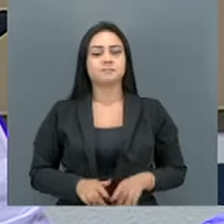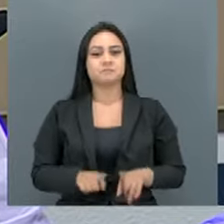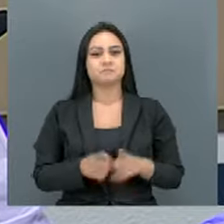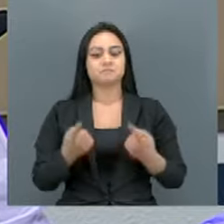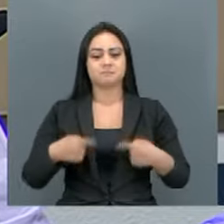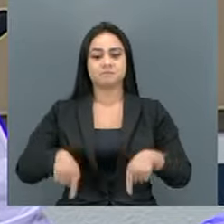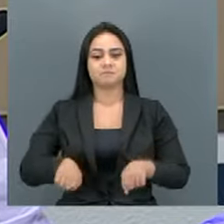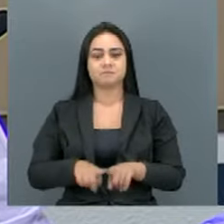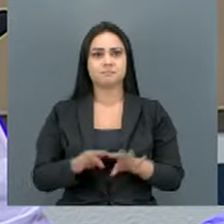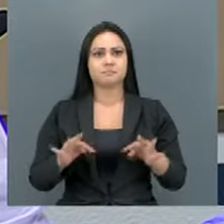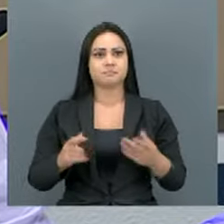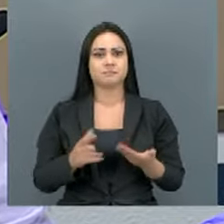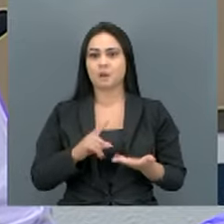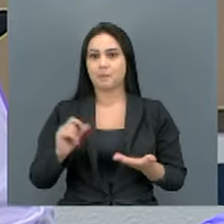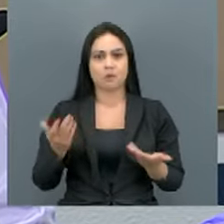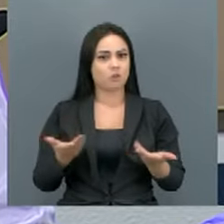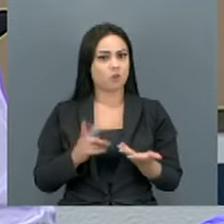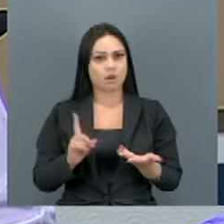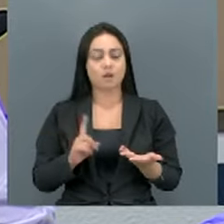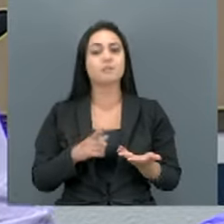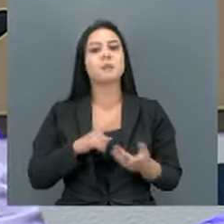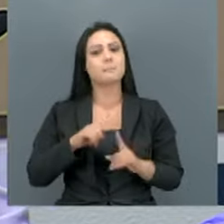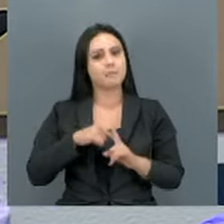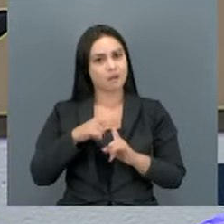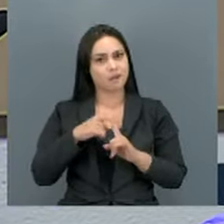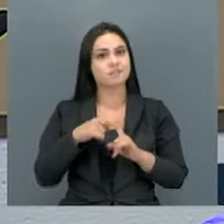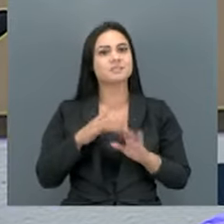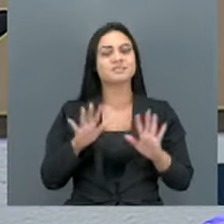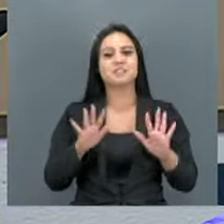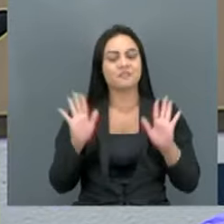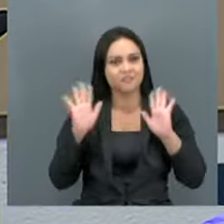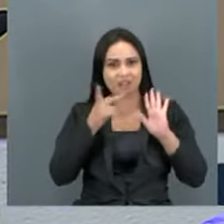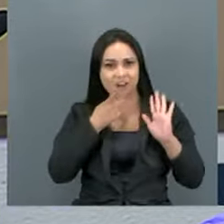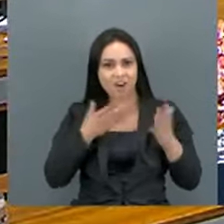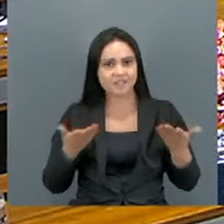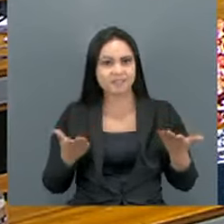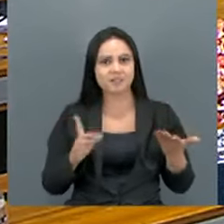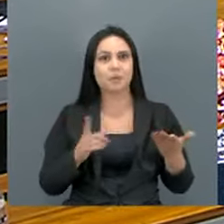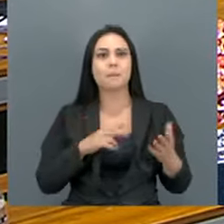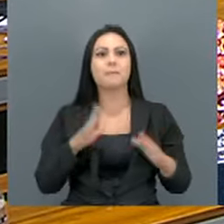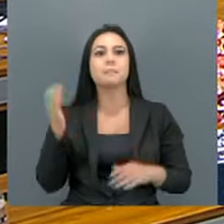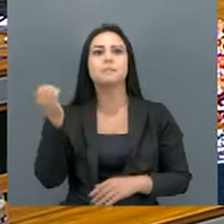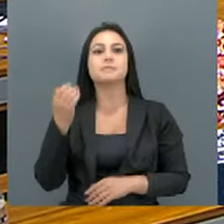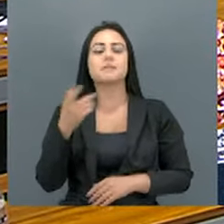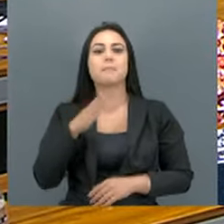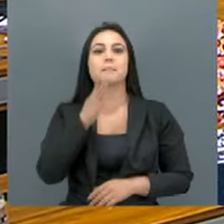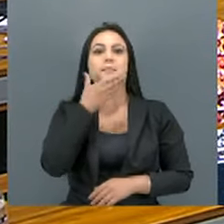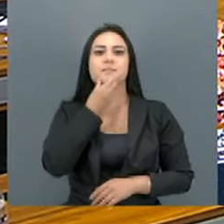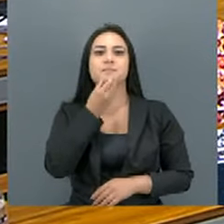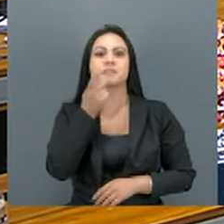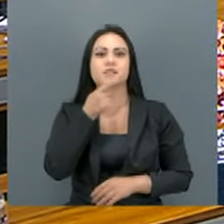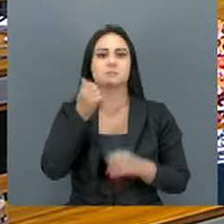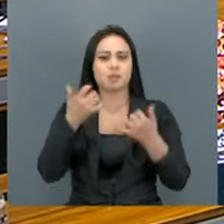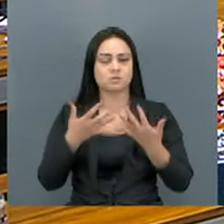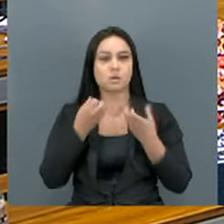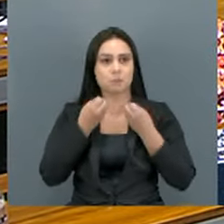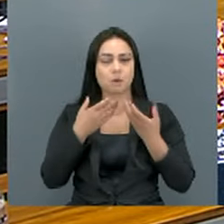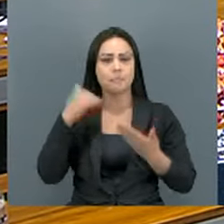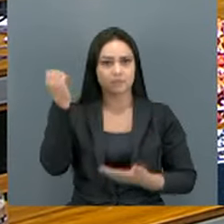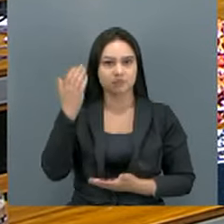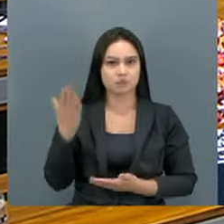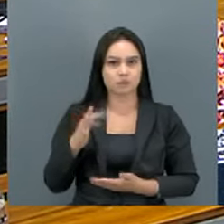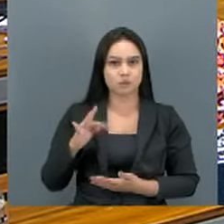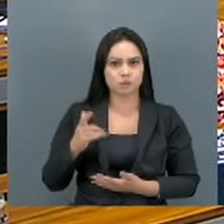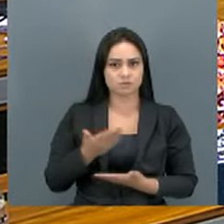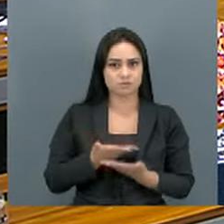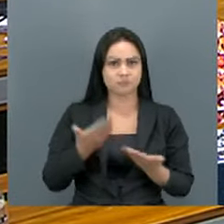Nossos companheiros... Você não vai embora agora não, vai ter mais, tá bom, Graziano? Não se despeça agora não. O que o Graziano está falando aí é boa explicação aqui aos brasileiros e